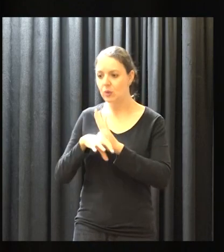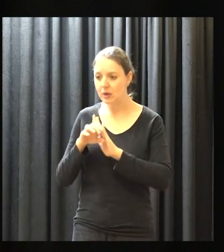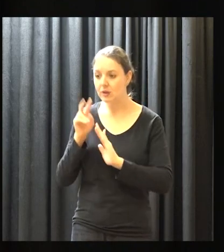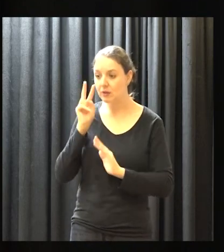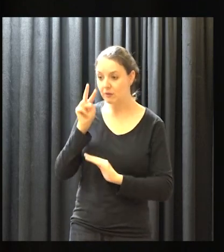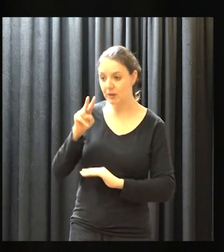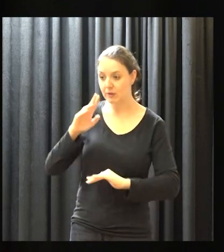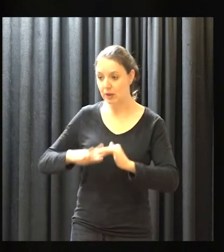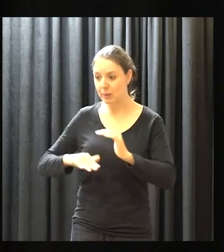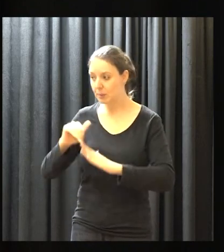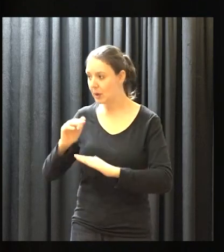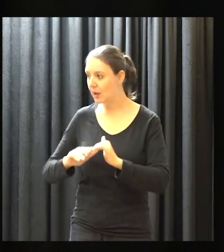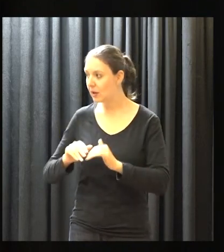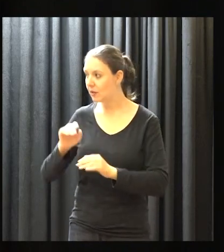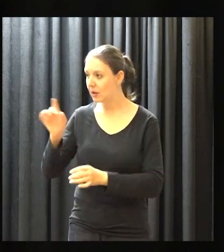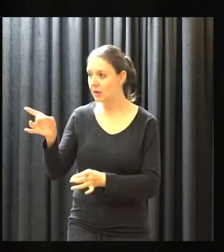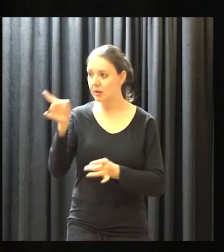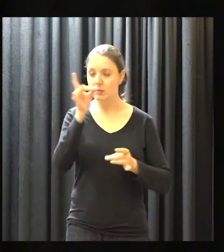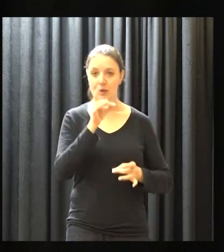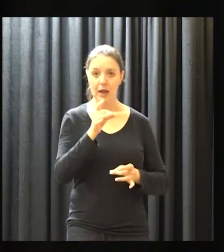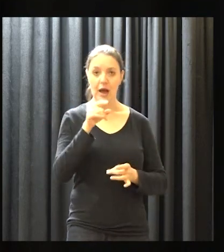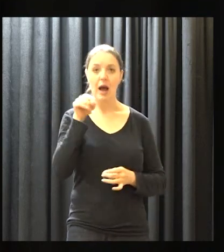dizer corpo,